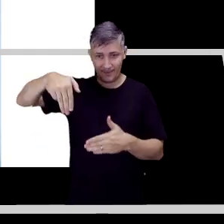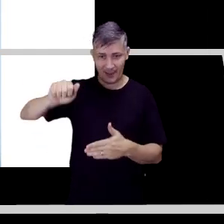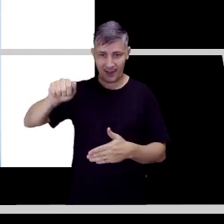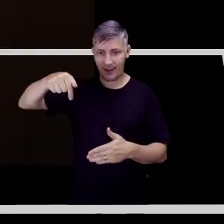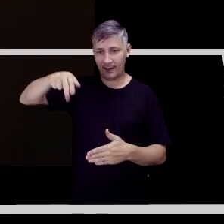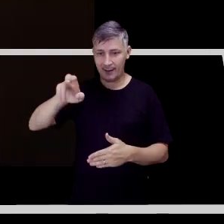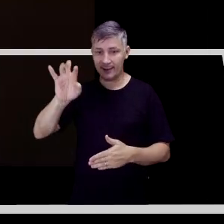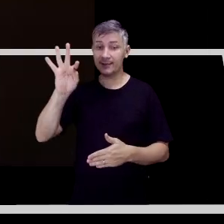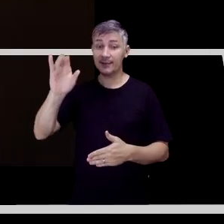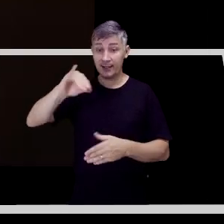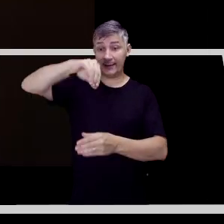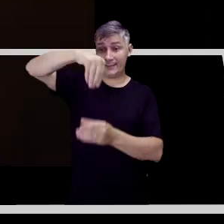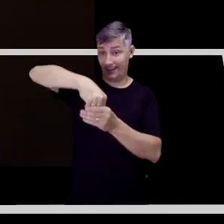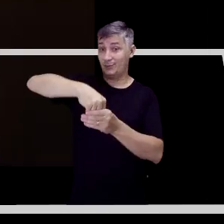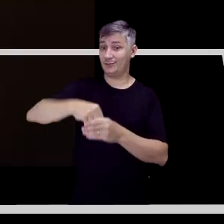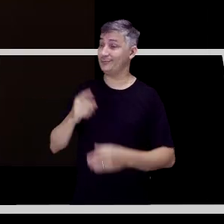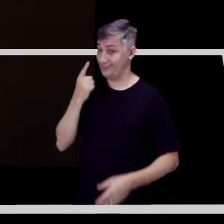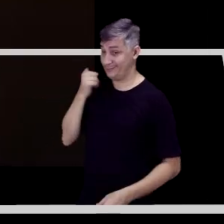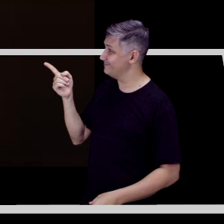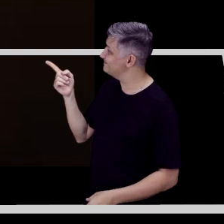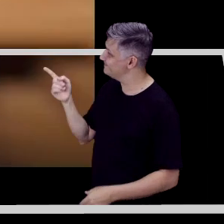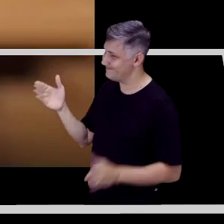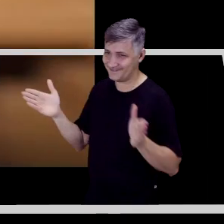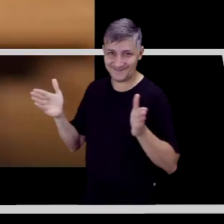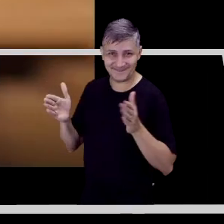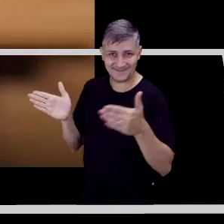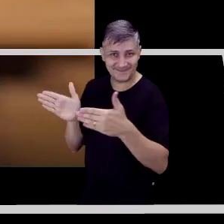dentro desse enquadre.